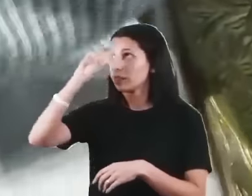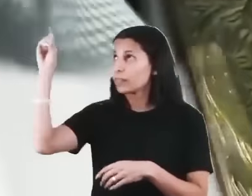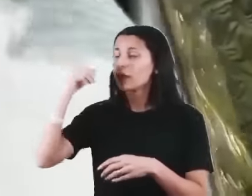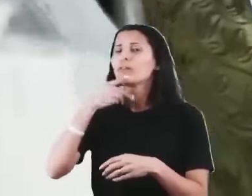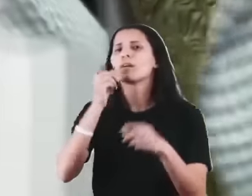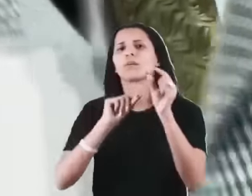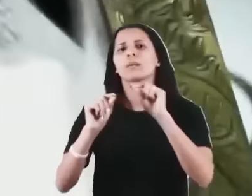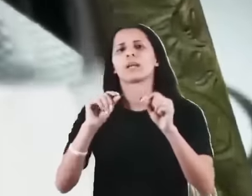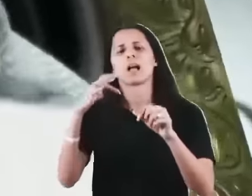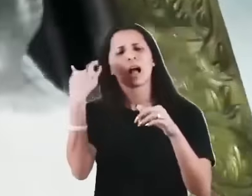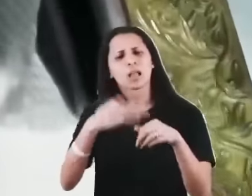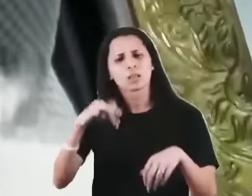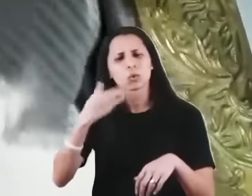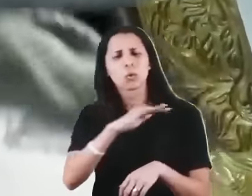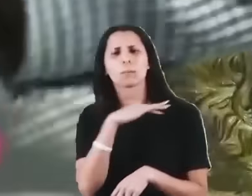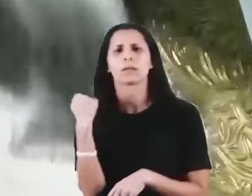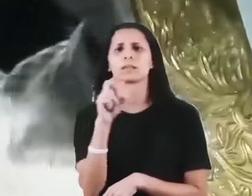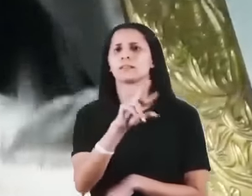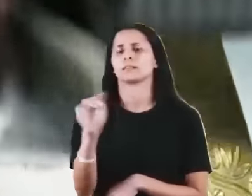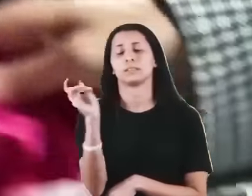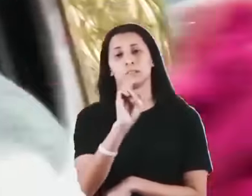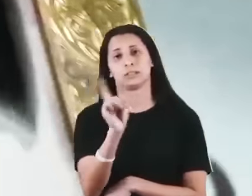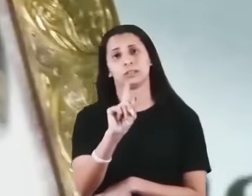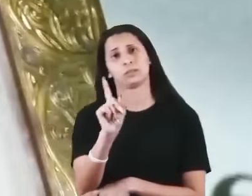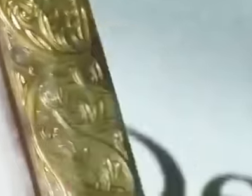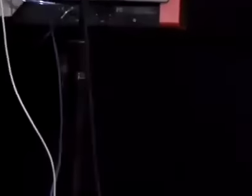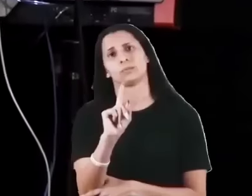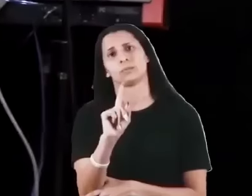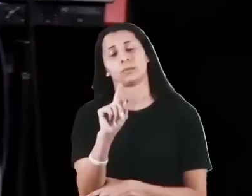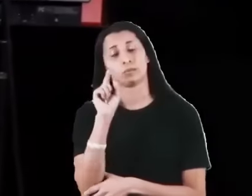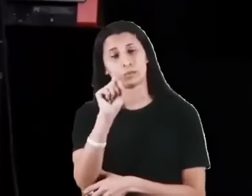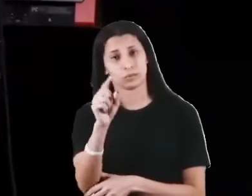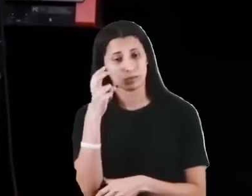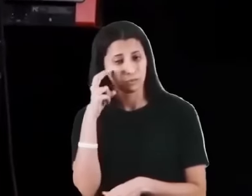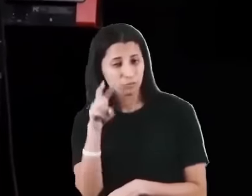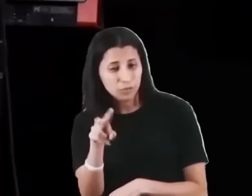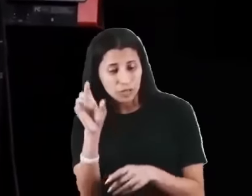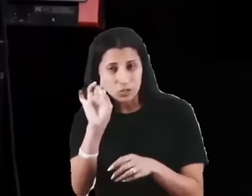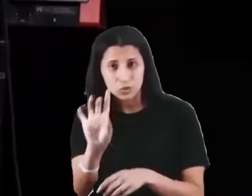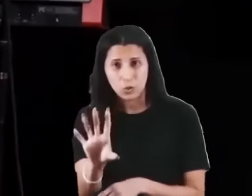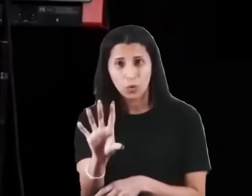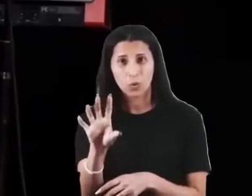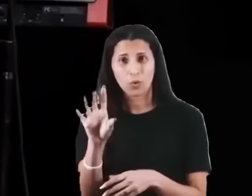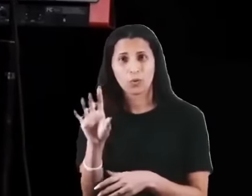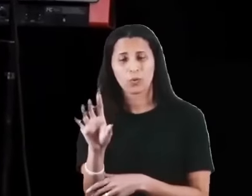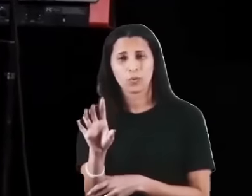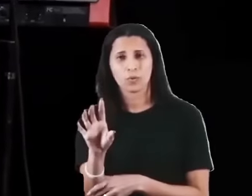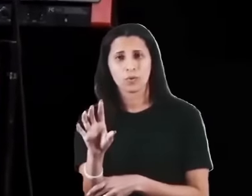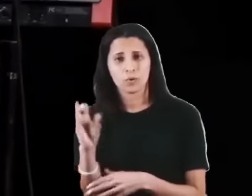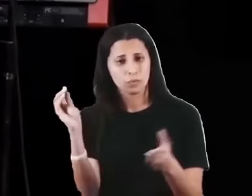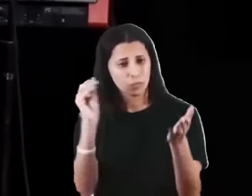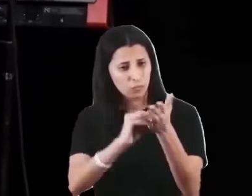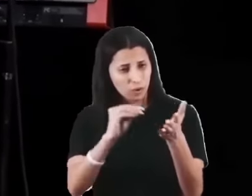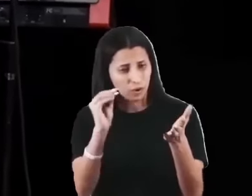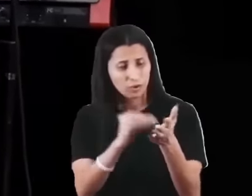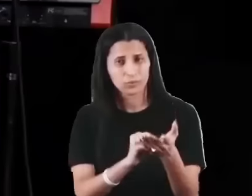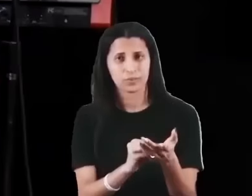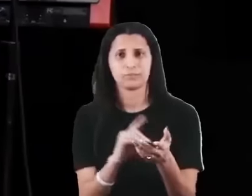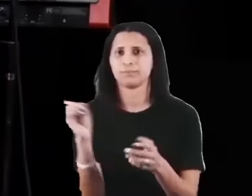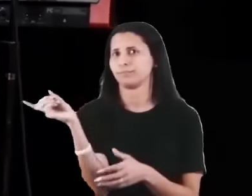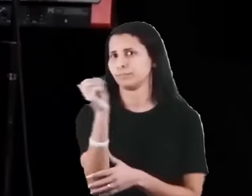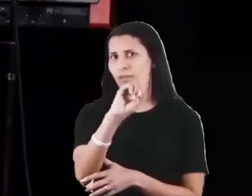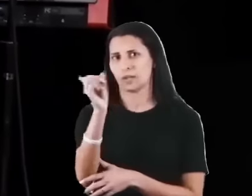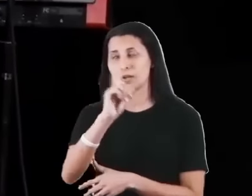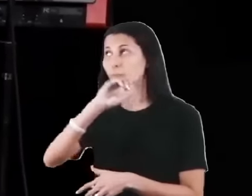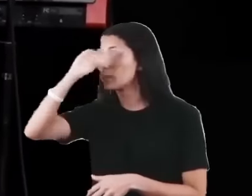não vai matar você não você só conseguia enxergar e escassez não eu tenho